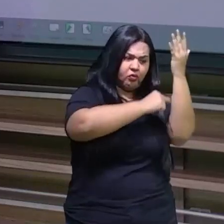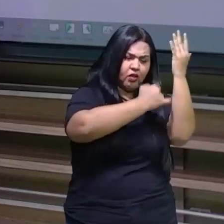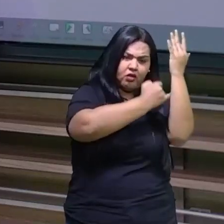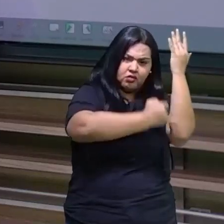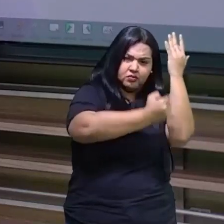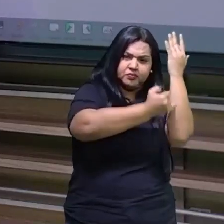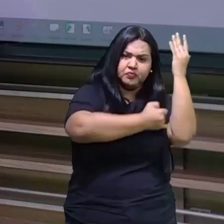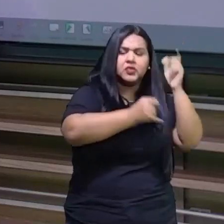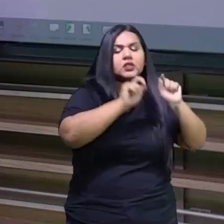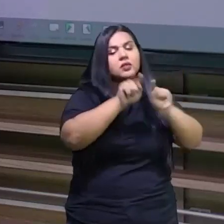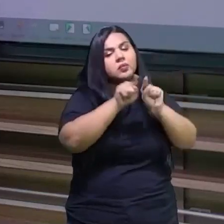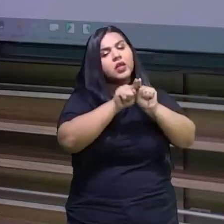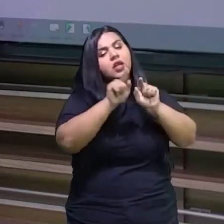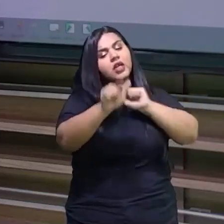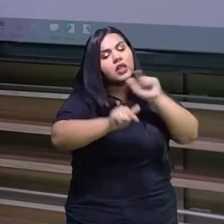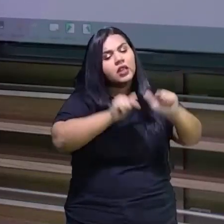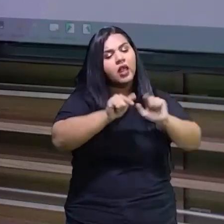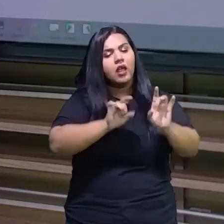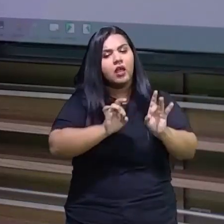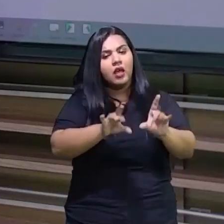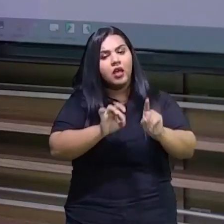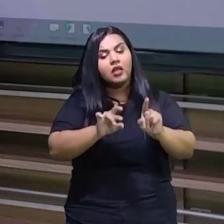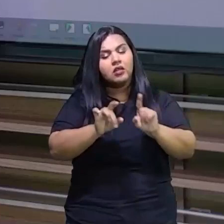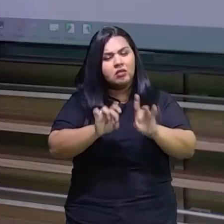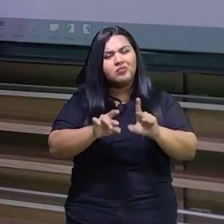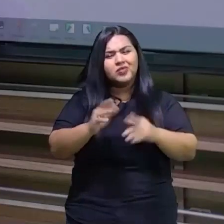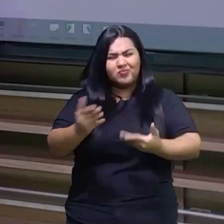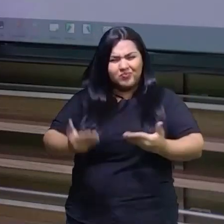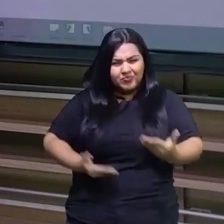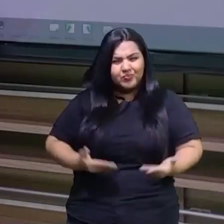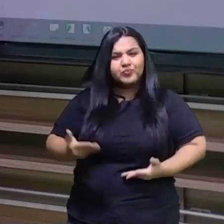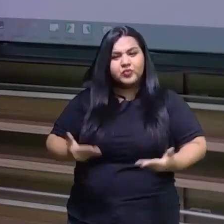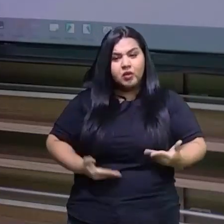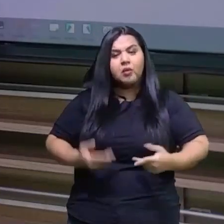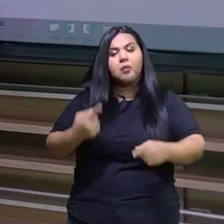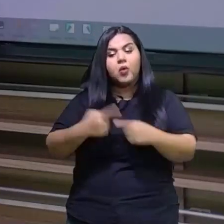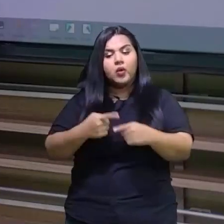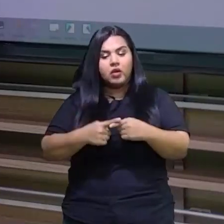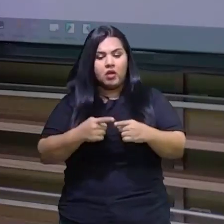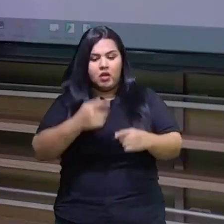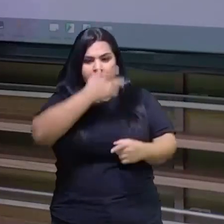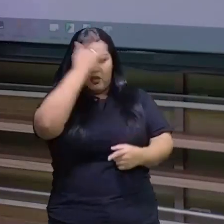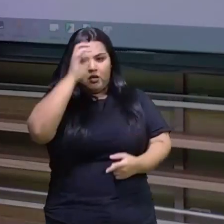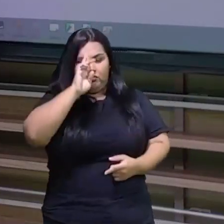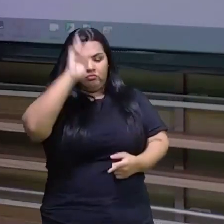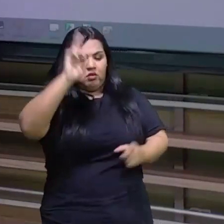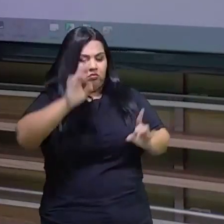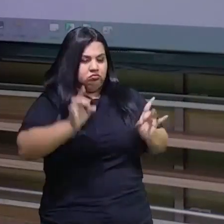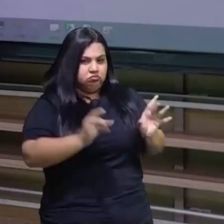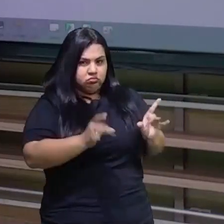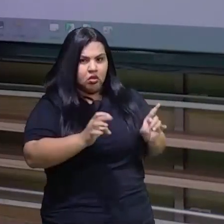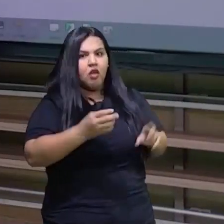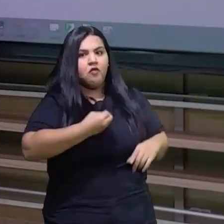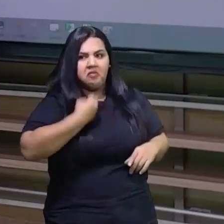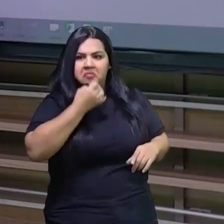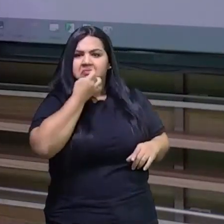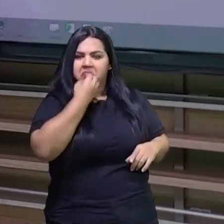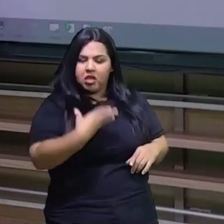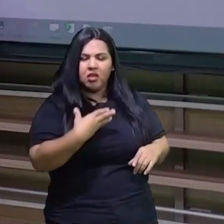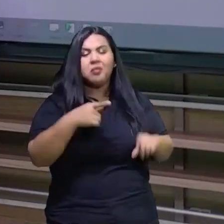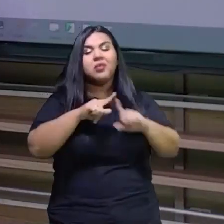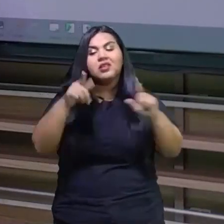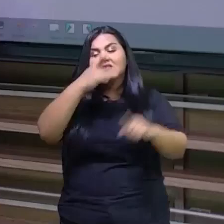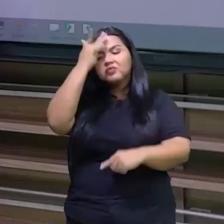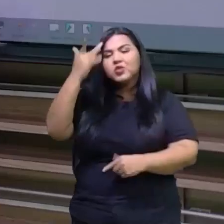no comércio, trabalhavam para os comerciantes, porque os comerciantes viviam muito bem, mas essa galera aí não vivia tão